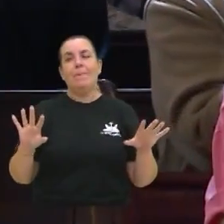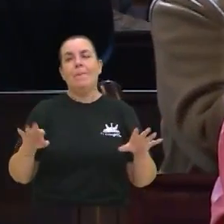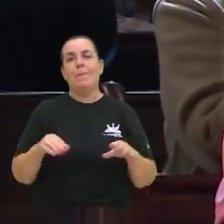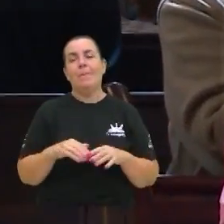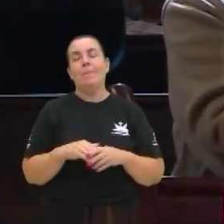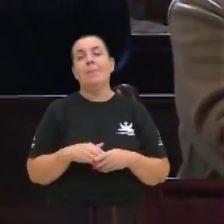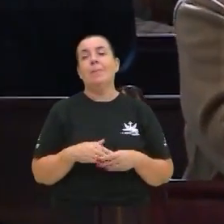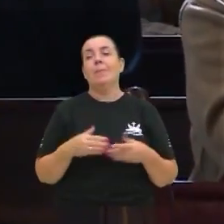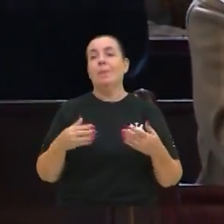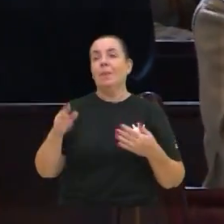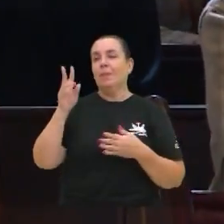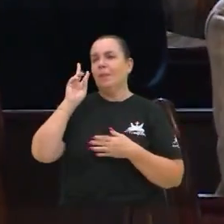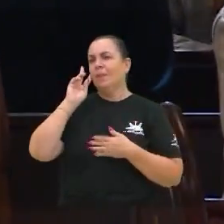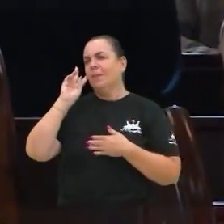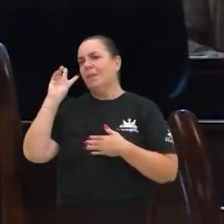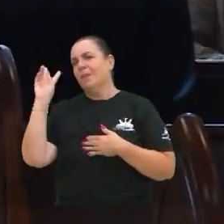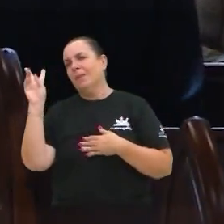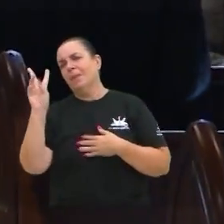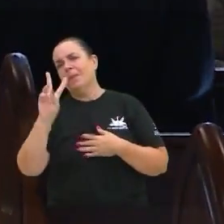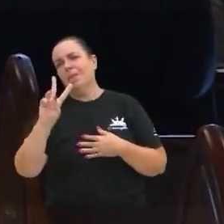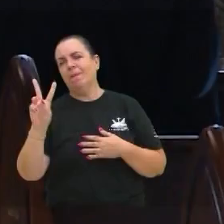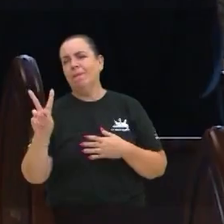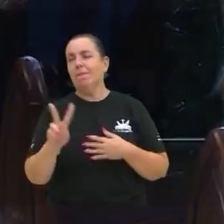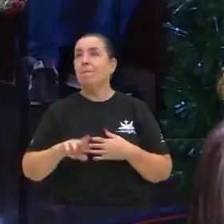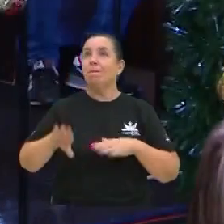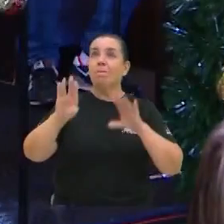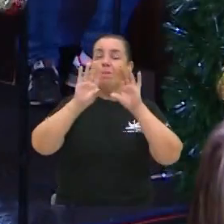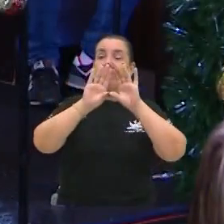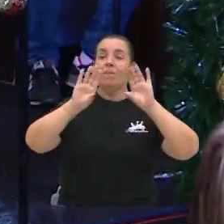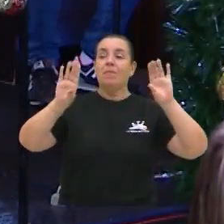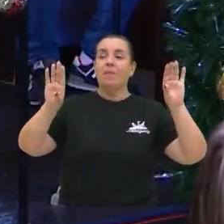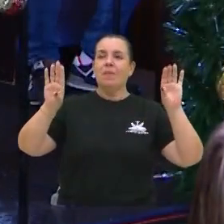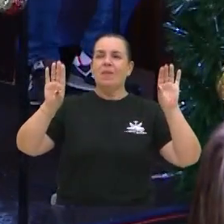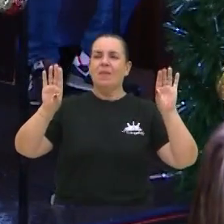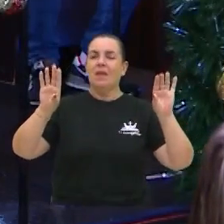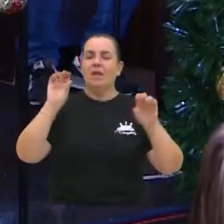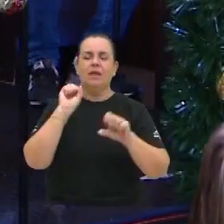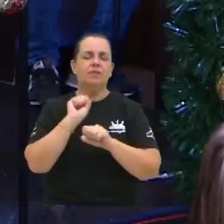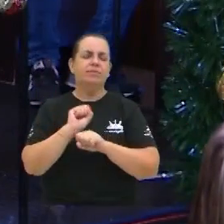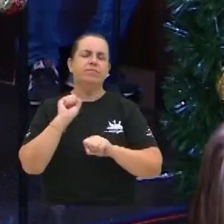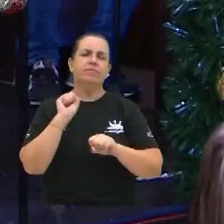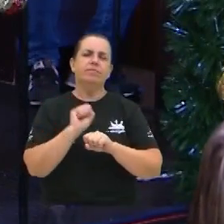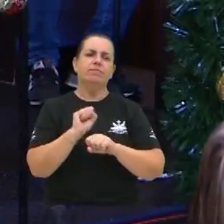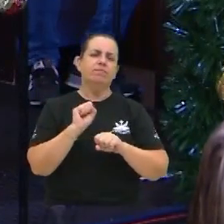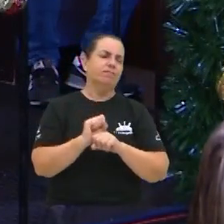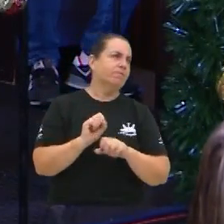libertação e olham todos pro céu. Esperam